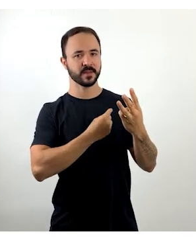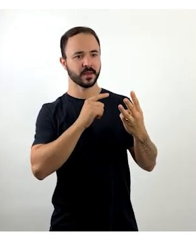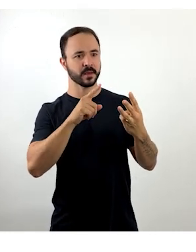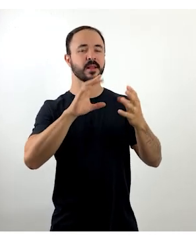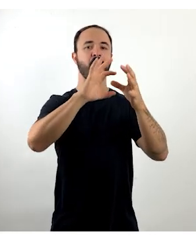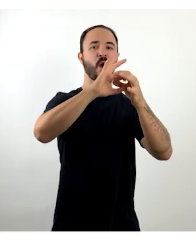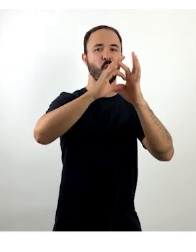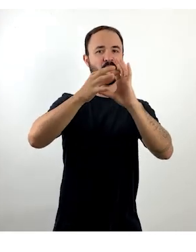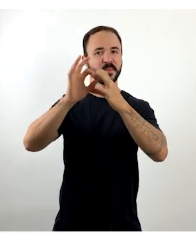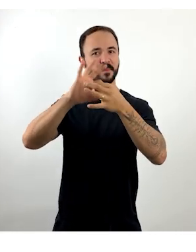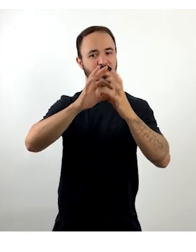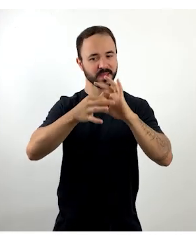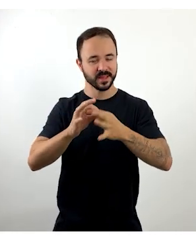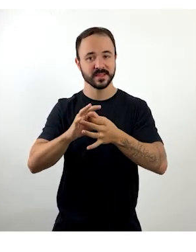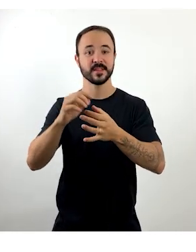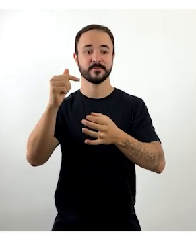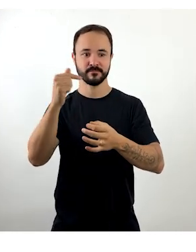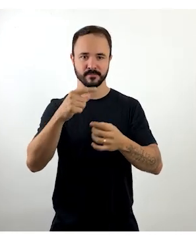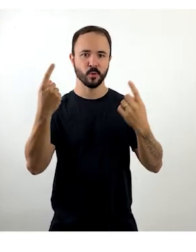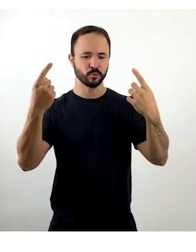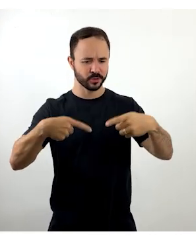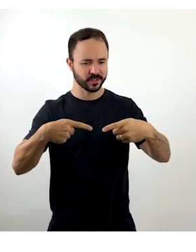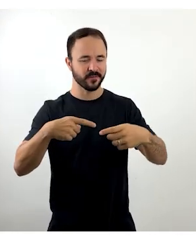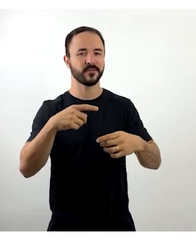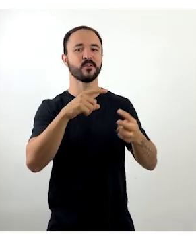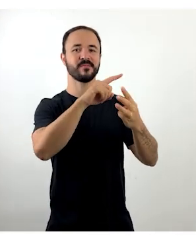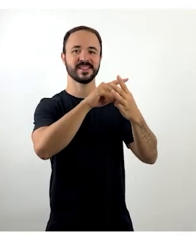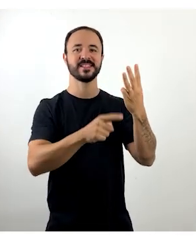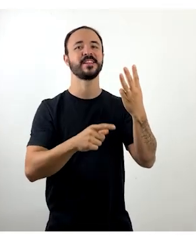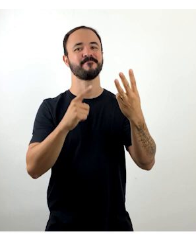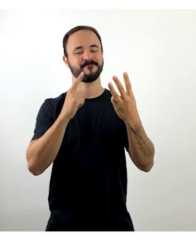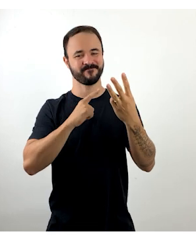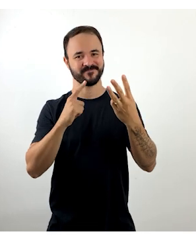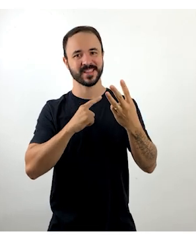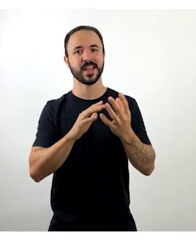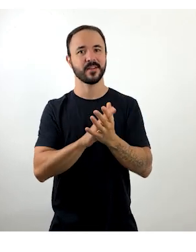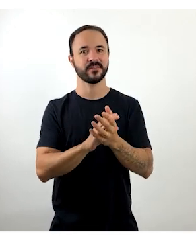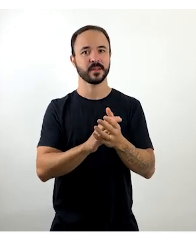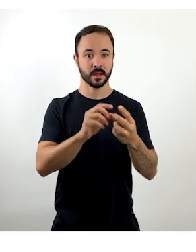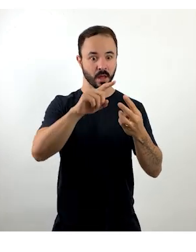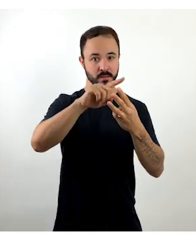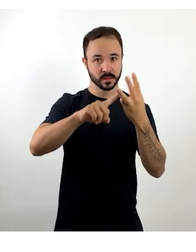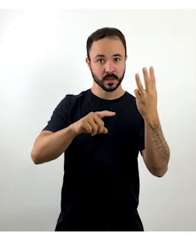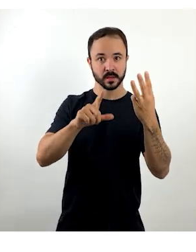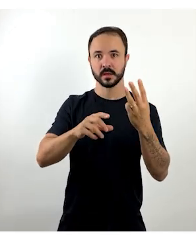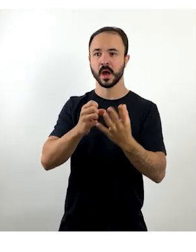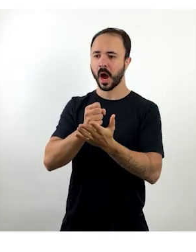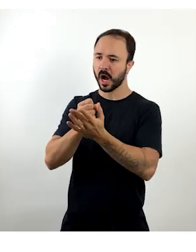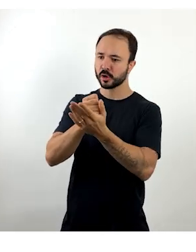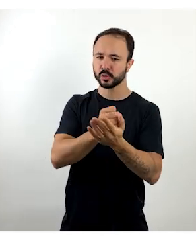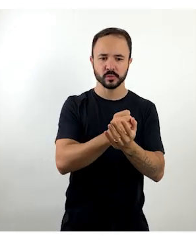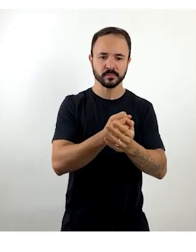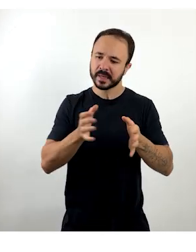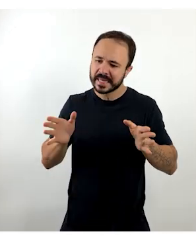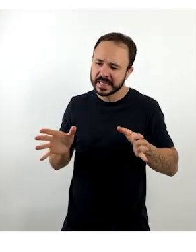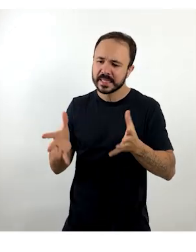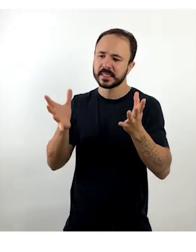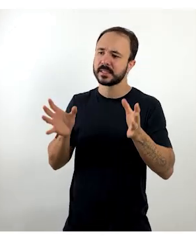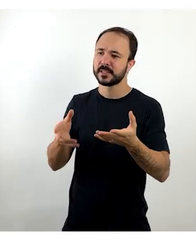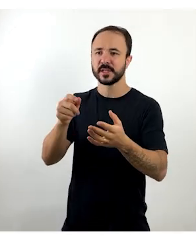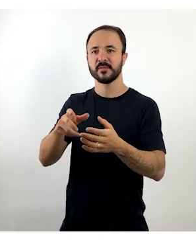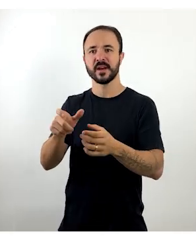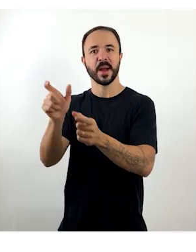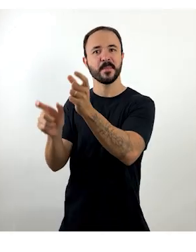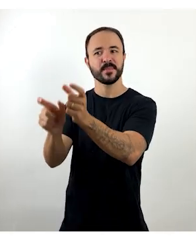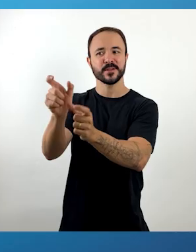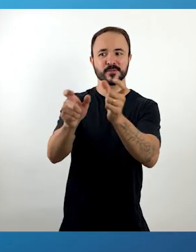Olimpíadas Ok eh elas ajudaram e ajudam a disseminar essa modalidade durante todo o nosso